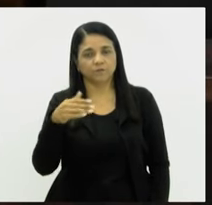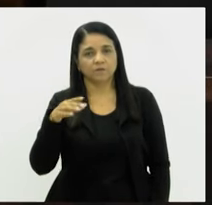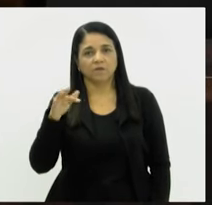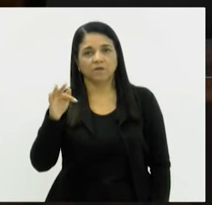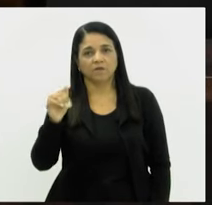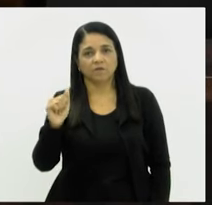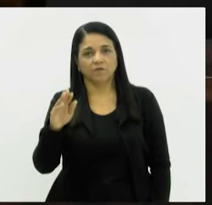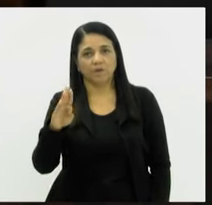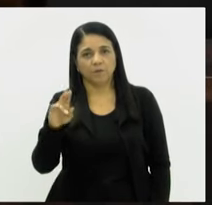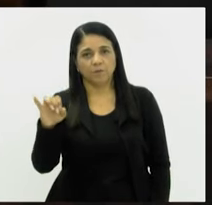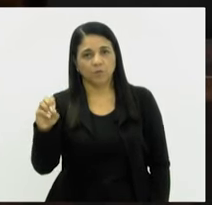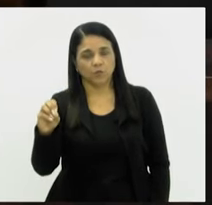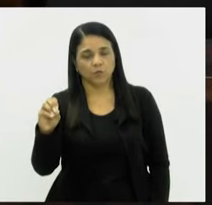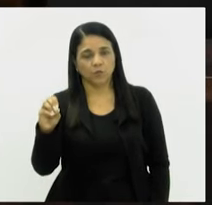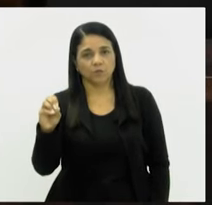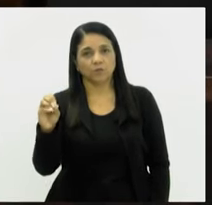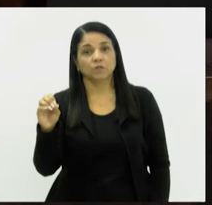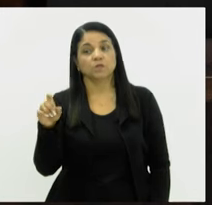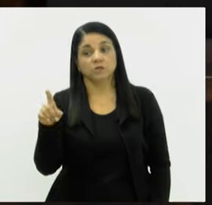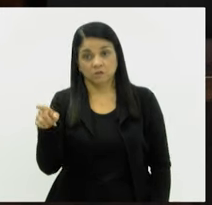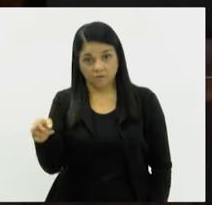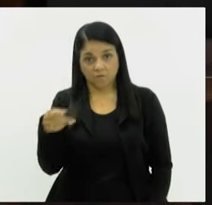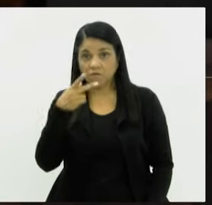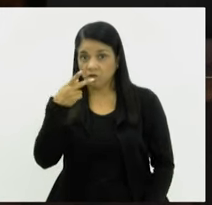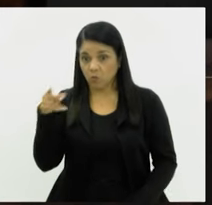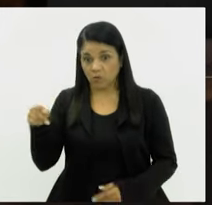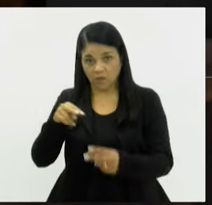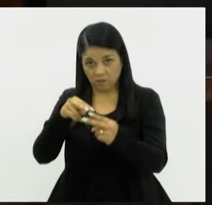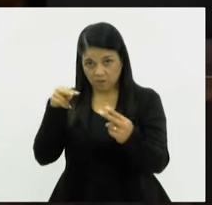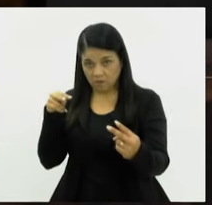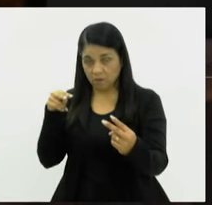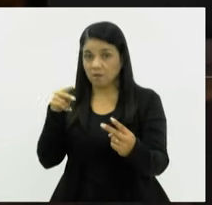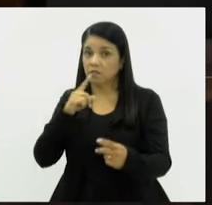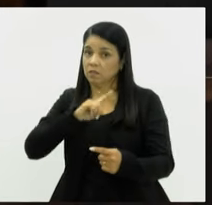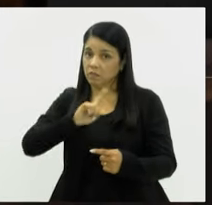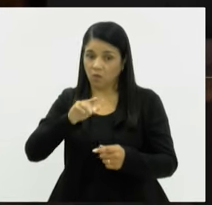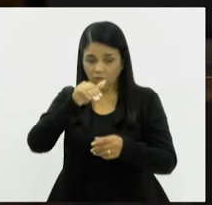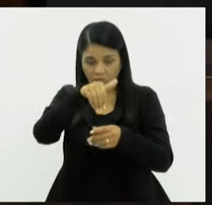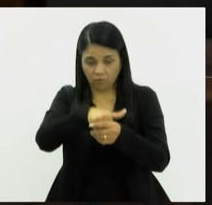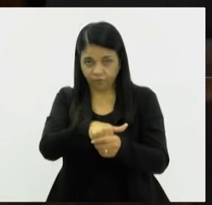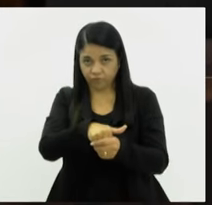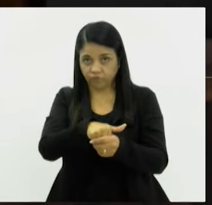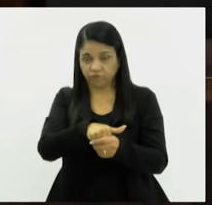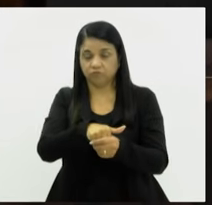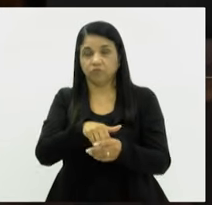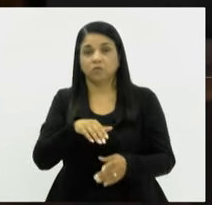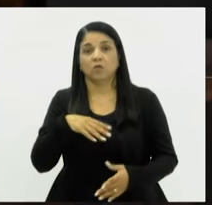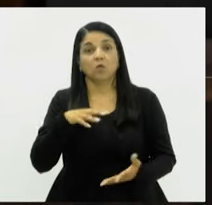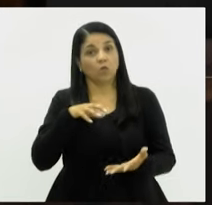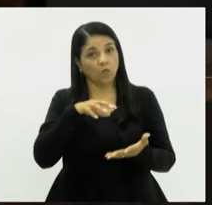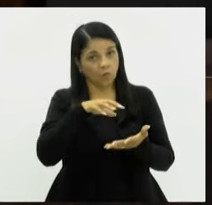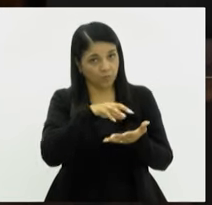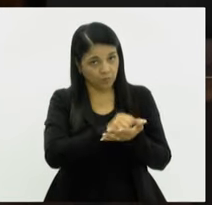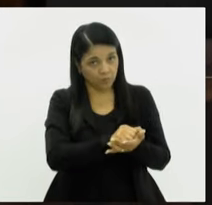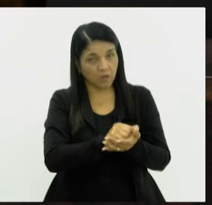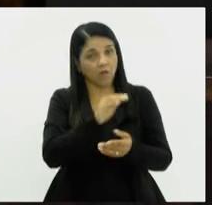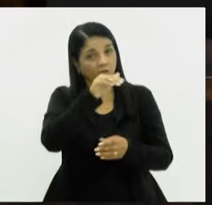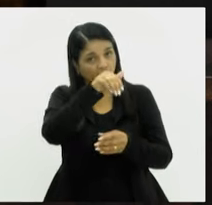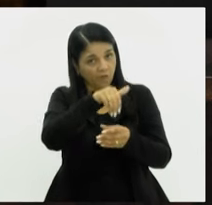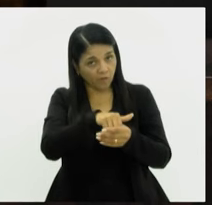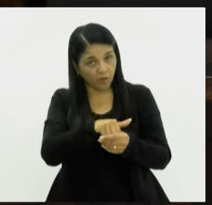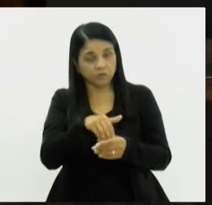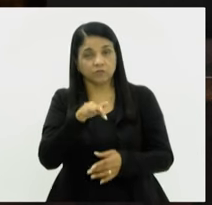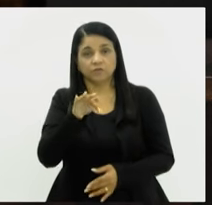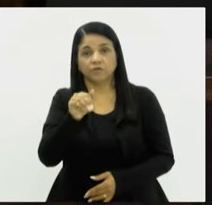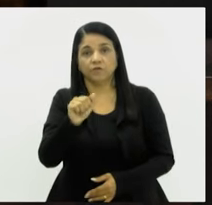Fábio Silva, que falou aqui, voto não, por favor, computar o voto do deputado